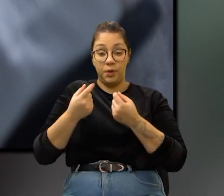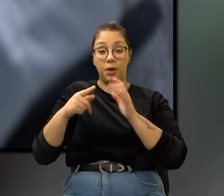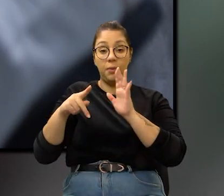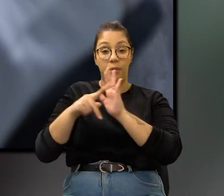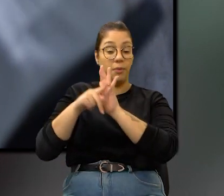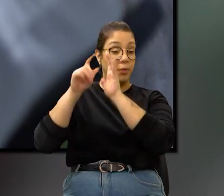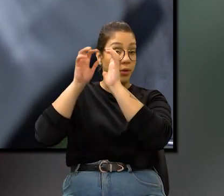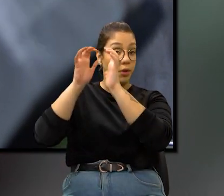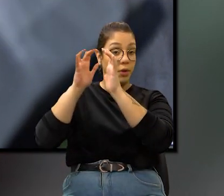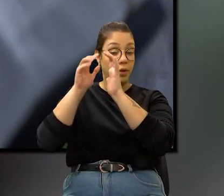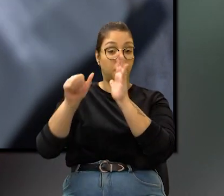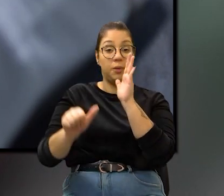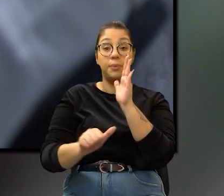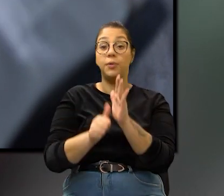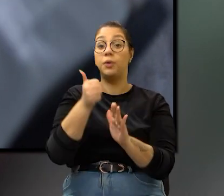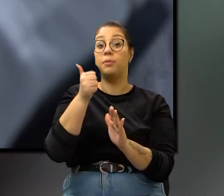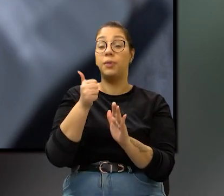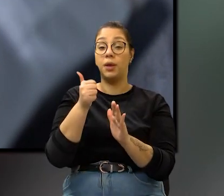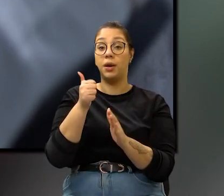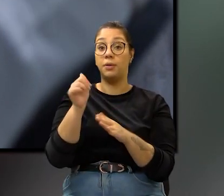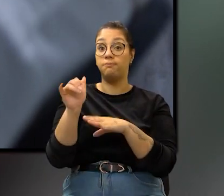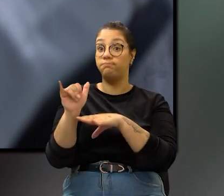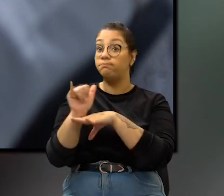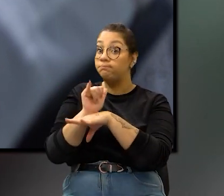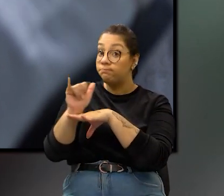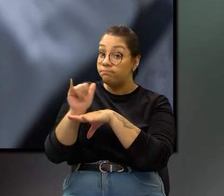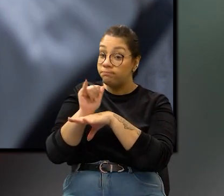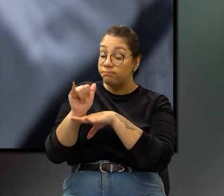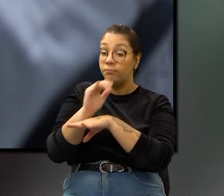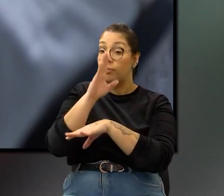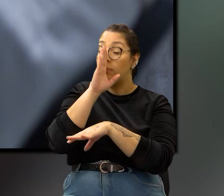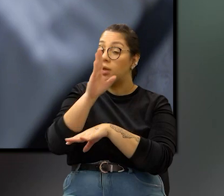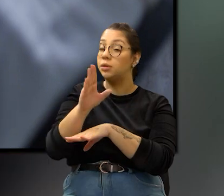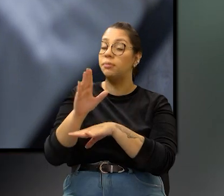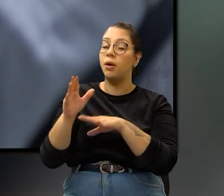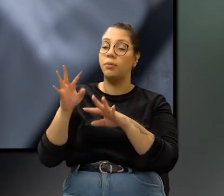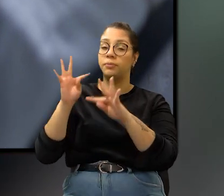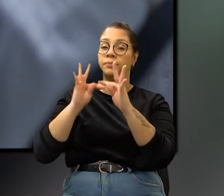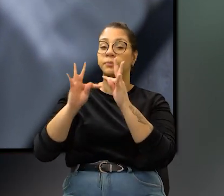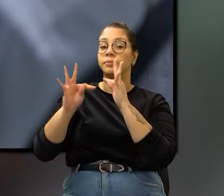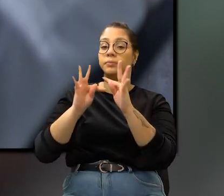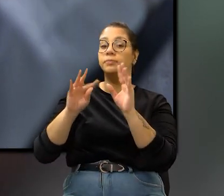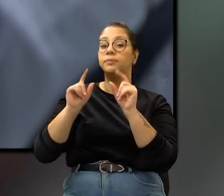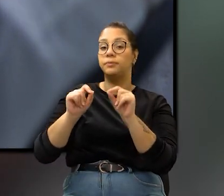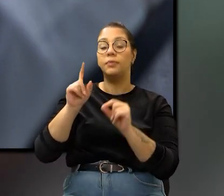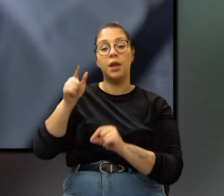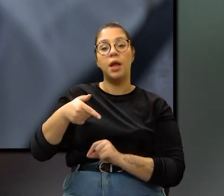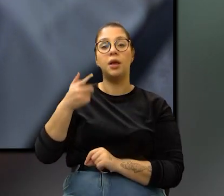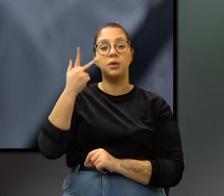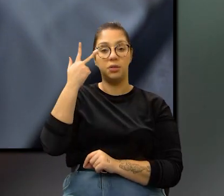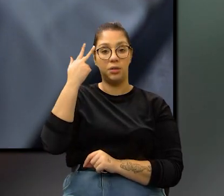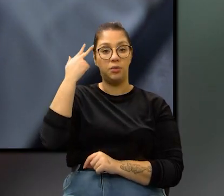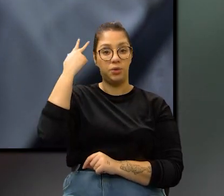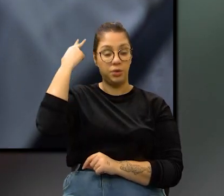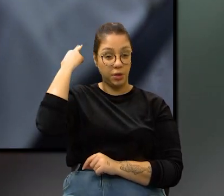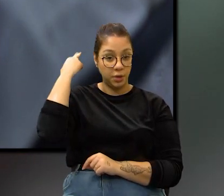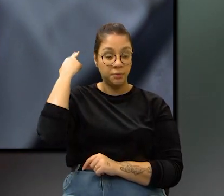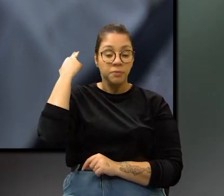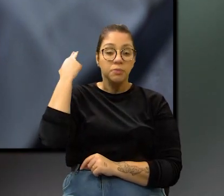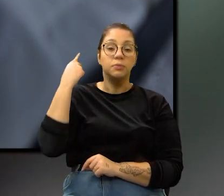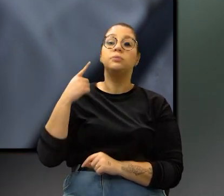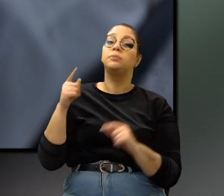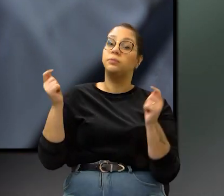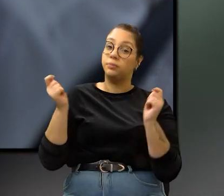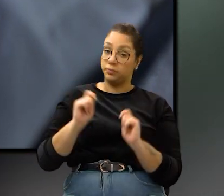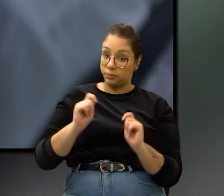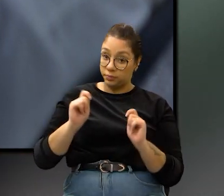si, a primeira linha, vamos dizer assim, o principal do tratamento, ele é a cirurgia, né?